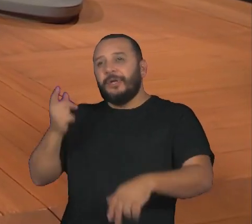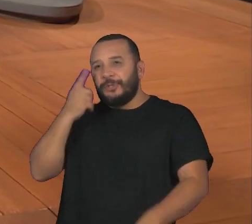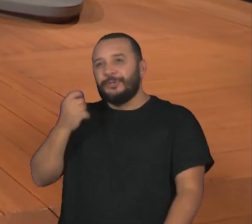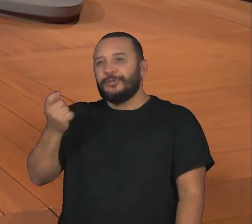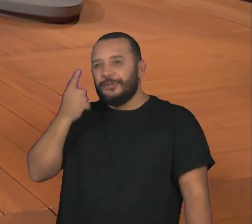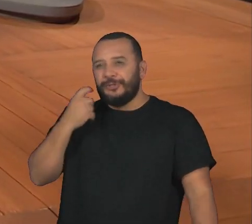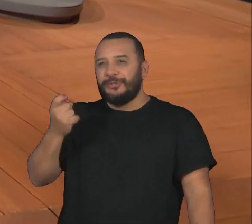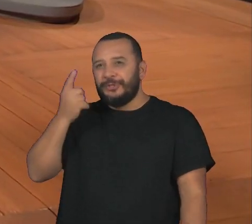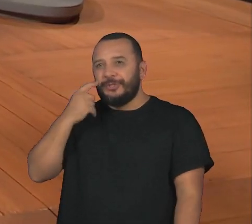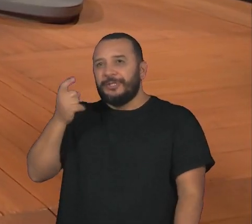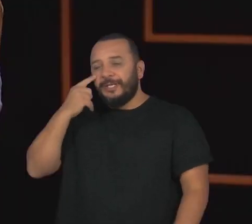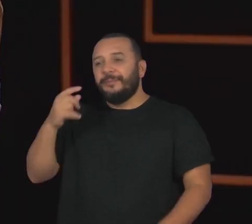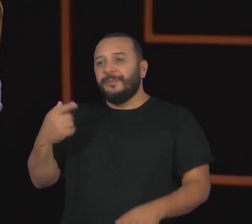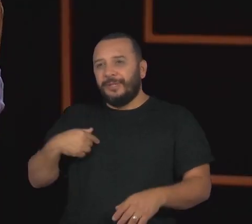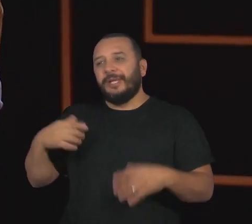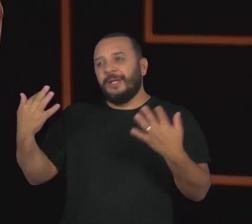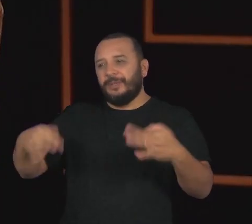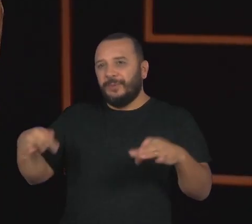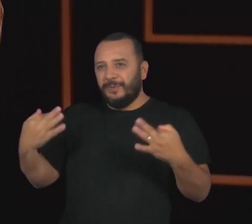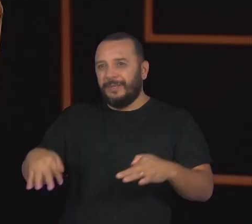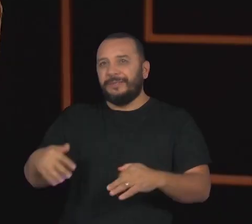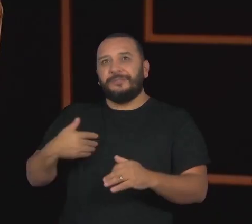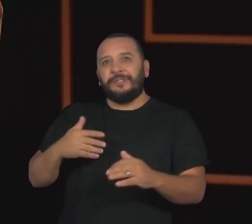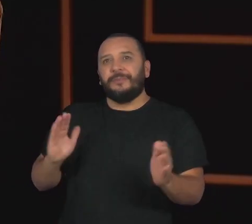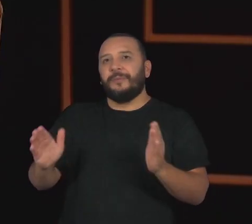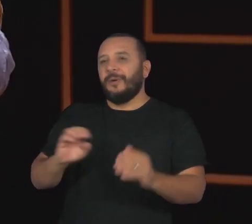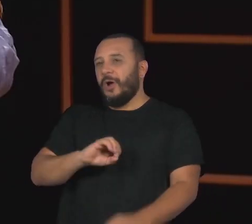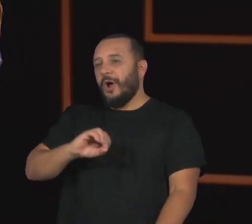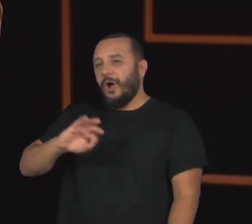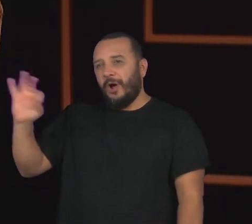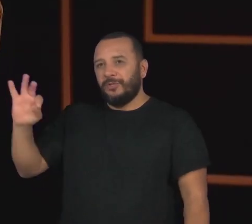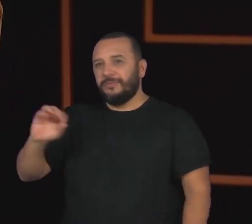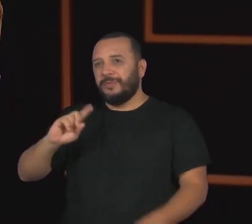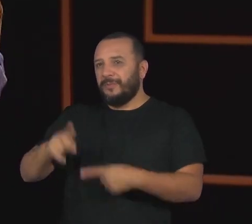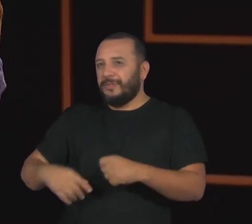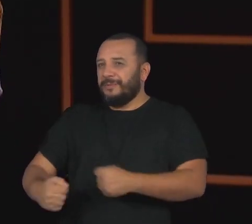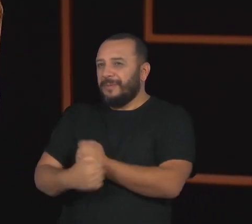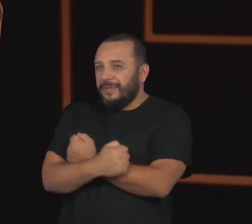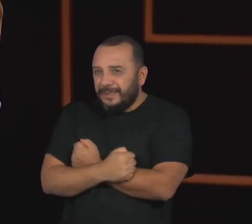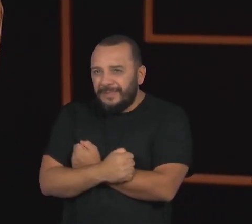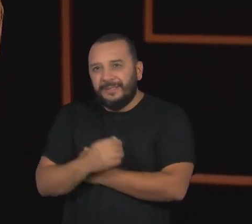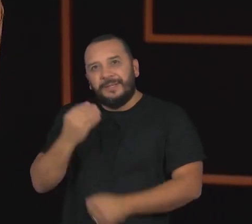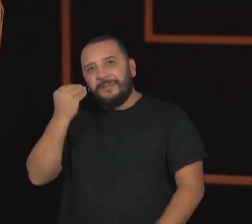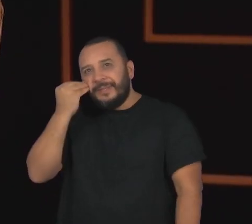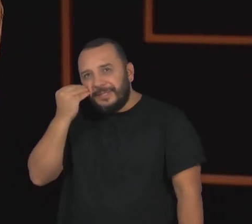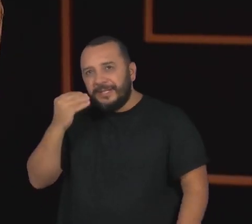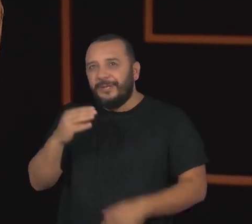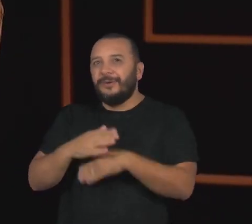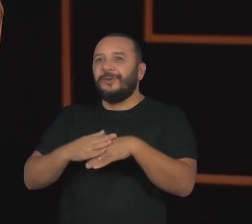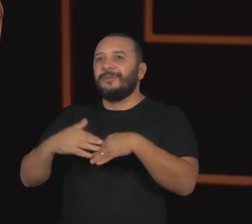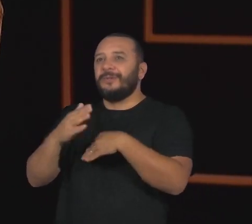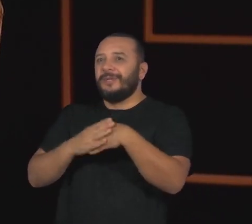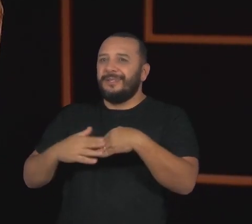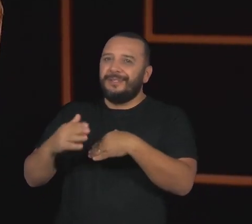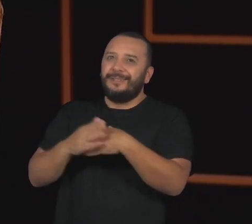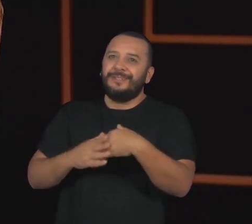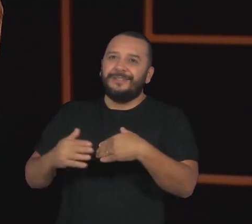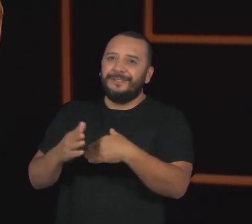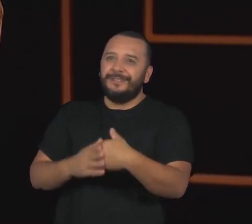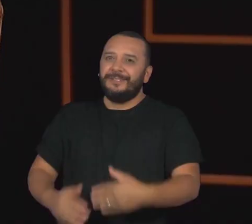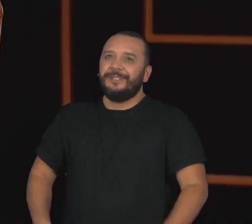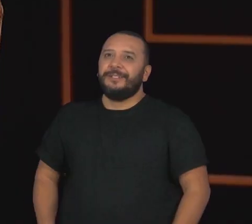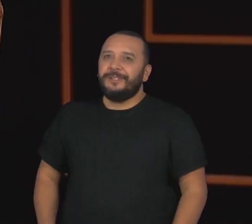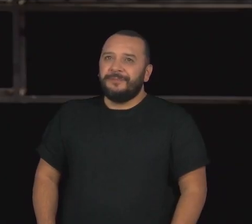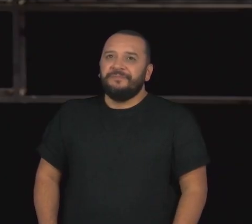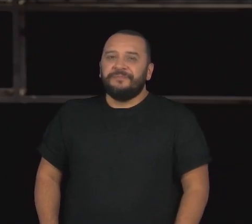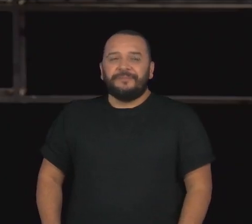muito, machucou, a cena ficou ótima. E depois eles ficavam me abraçando, me beijando, me consolando.